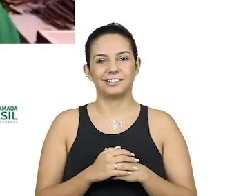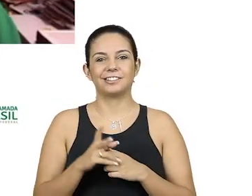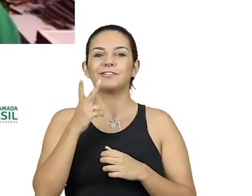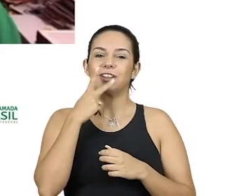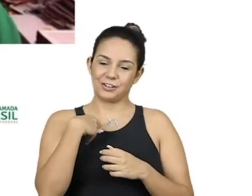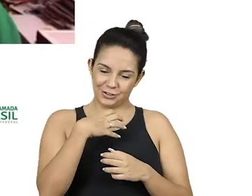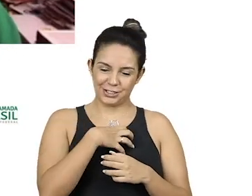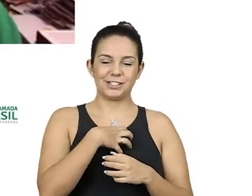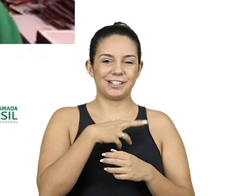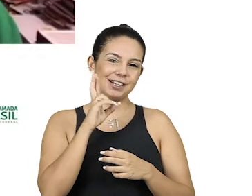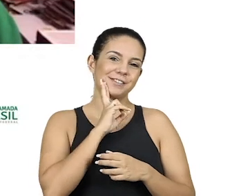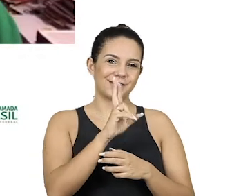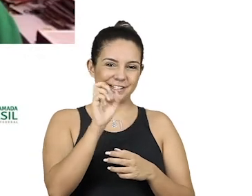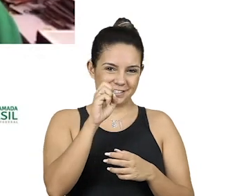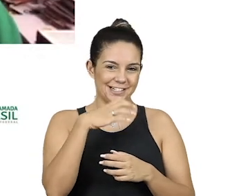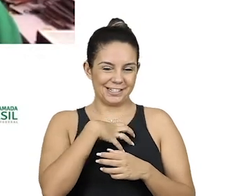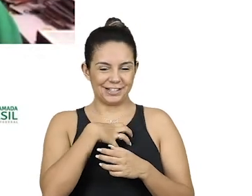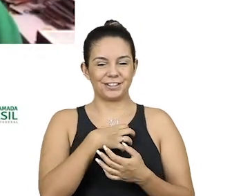Sinto-me.